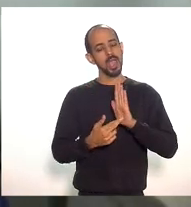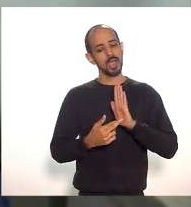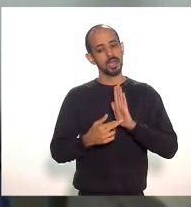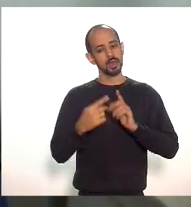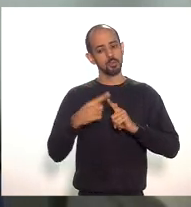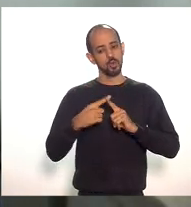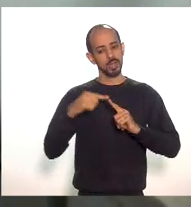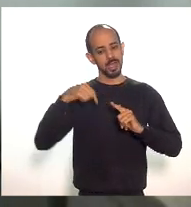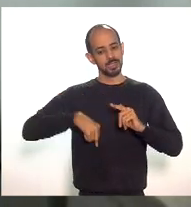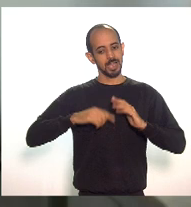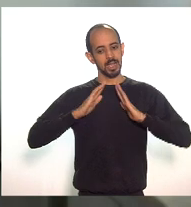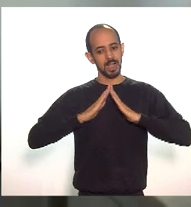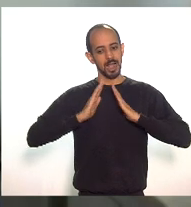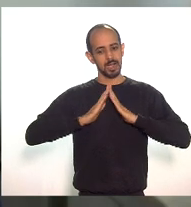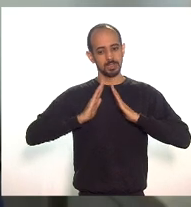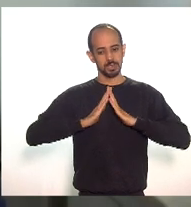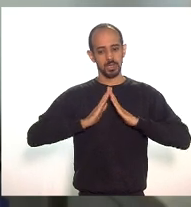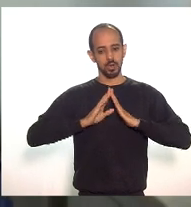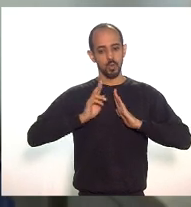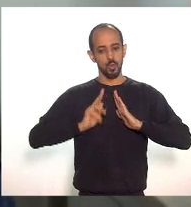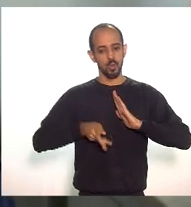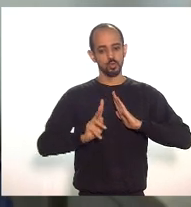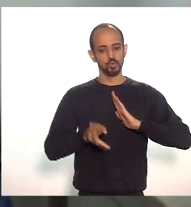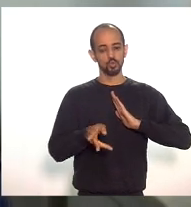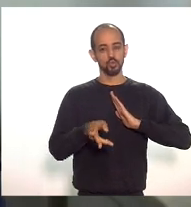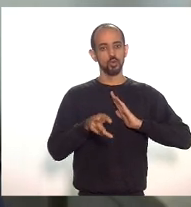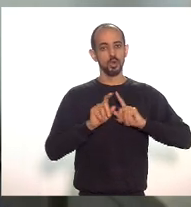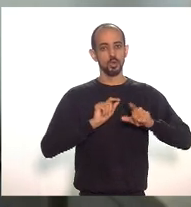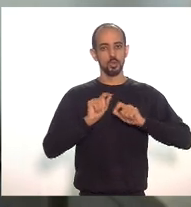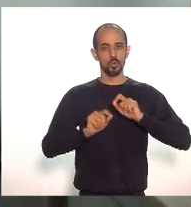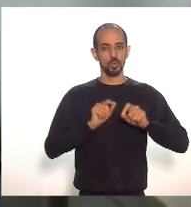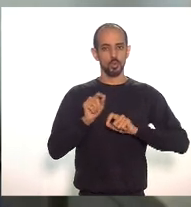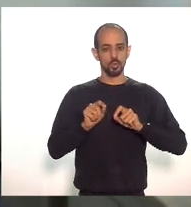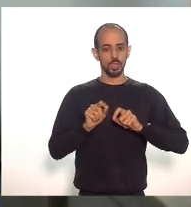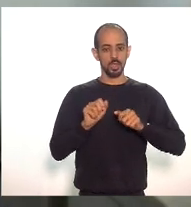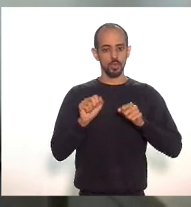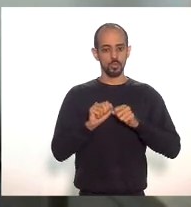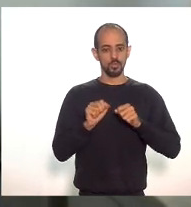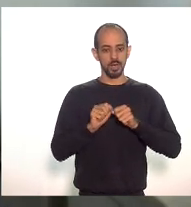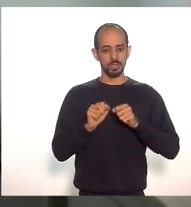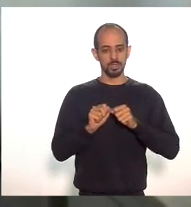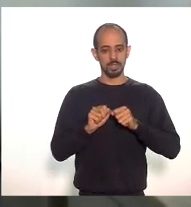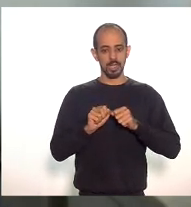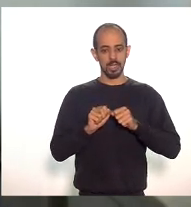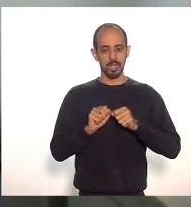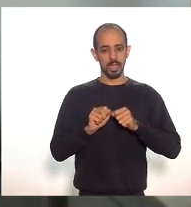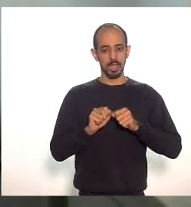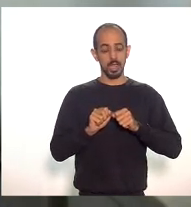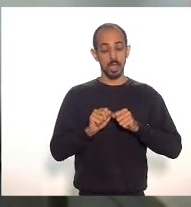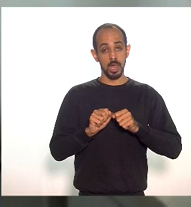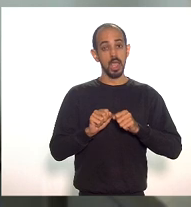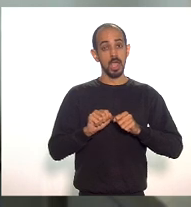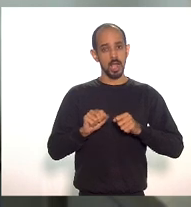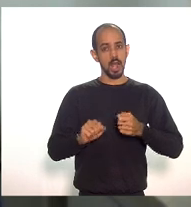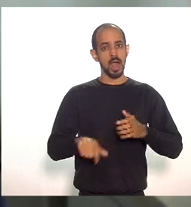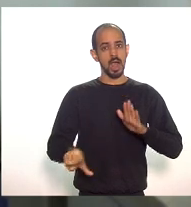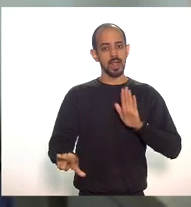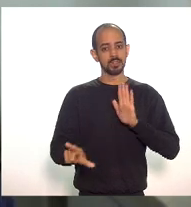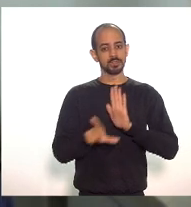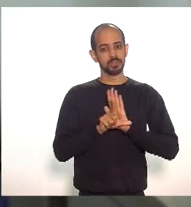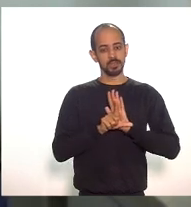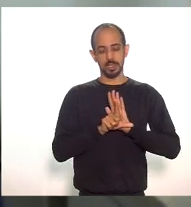casa continua a poder legislar e ter iniciativa de legislar sobre